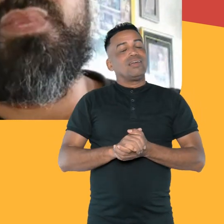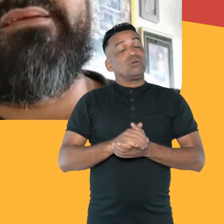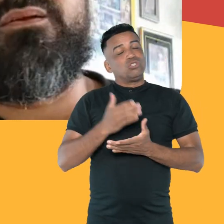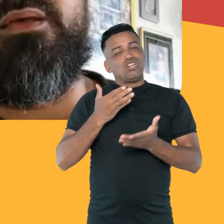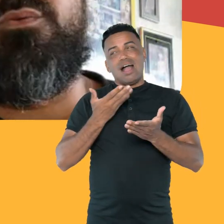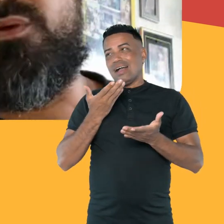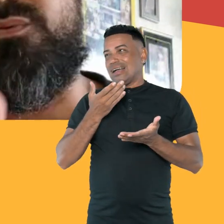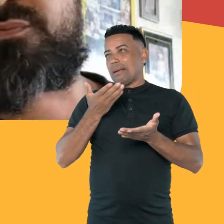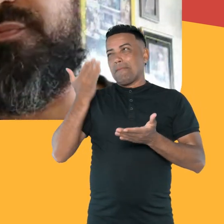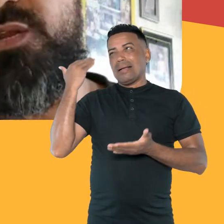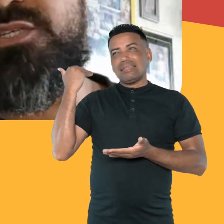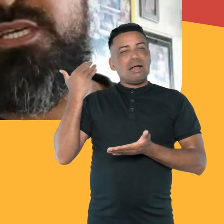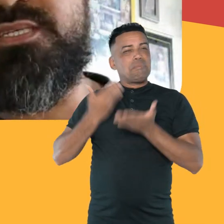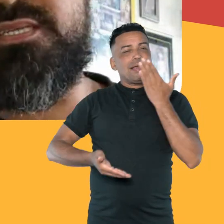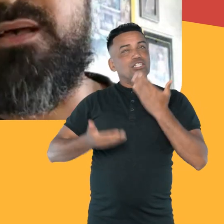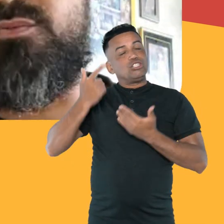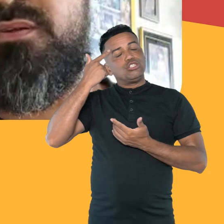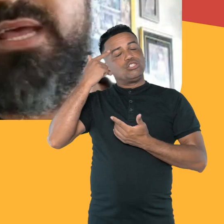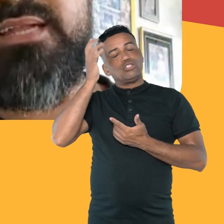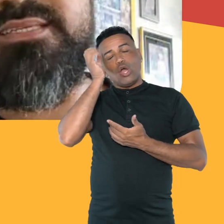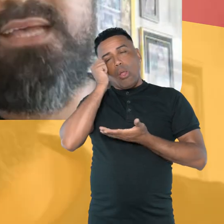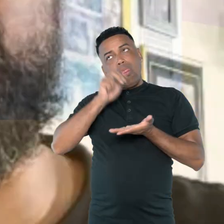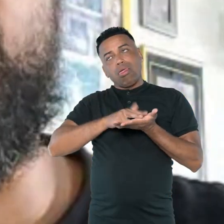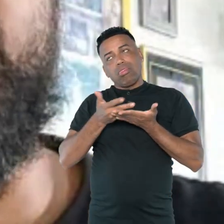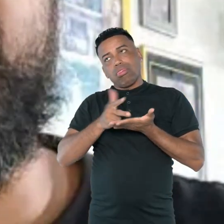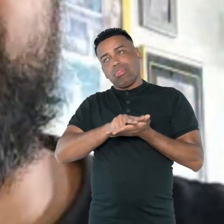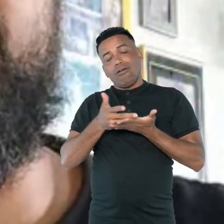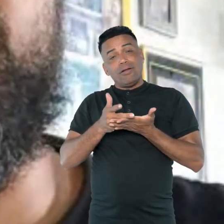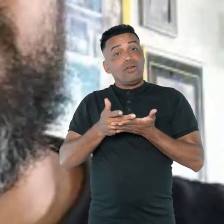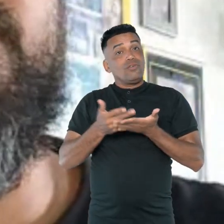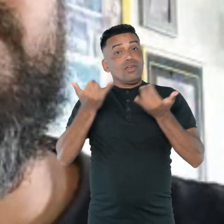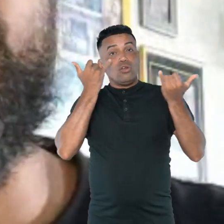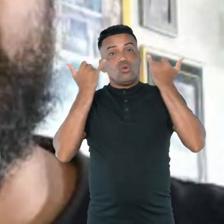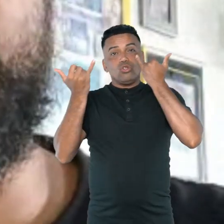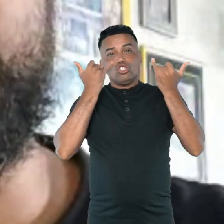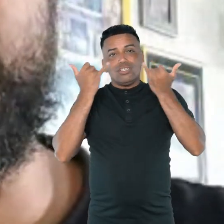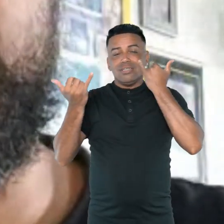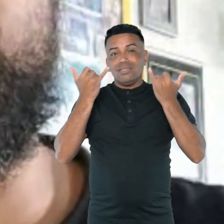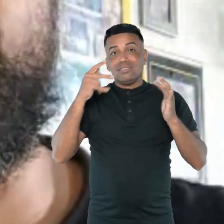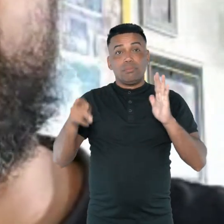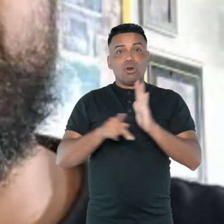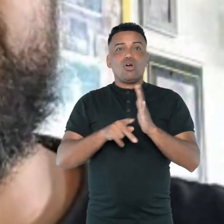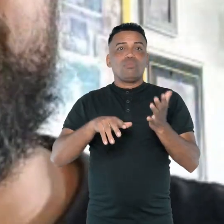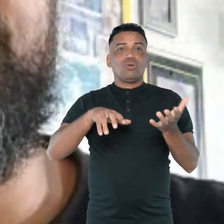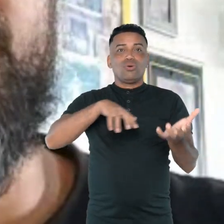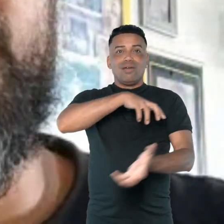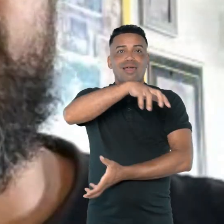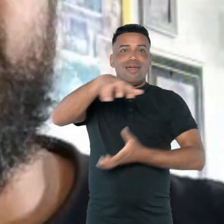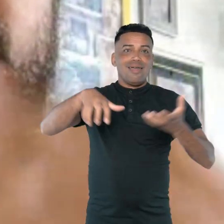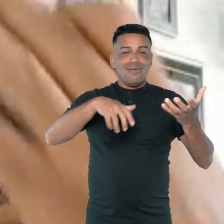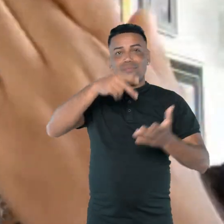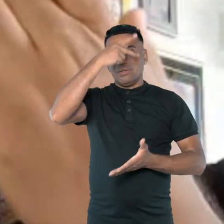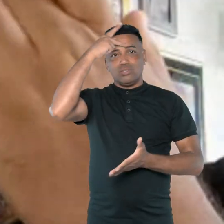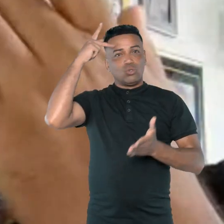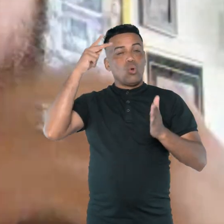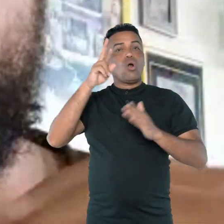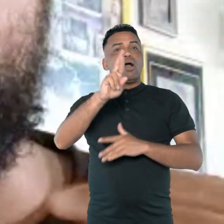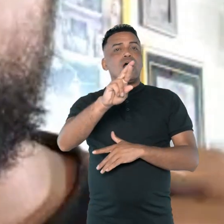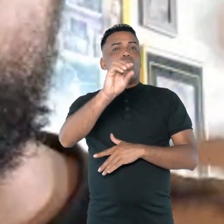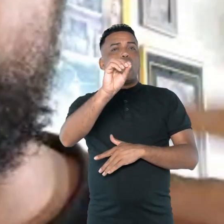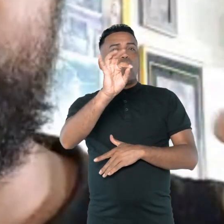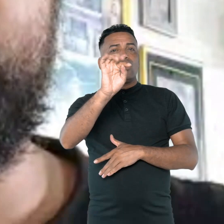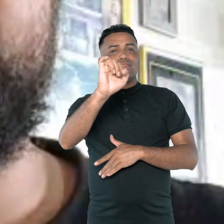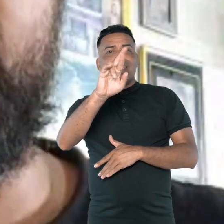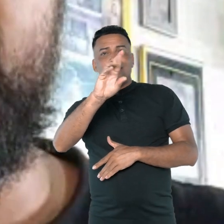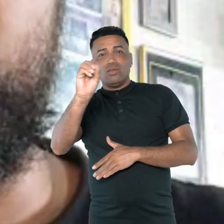sono. Eu vi notícias no ano retrasado sobre a greve dos roteiristas, né, de Hollywood, e eu vi